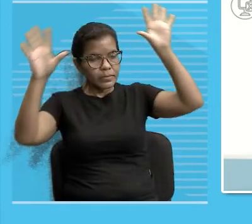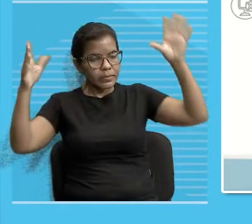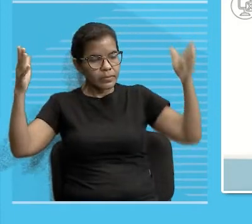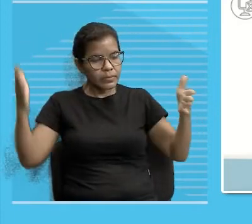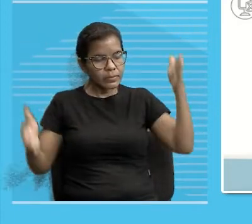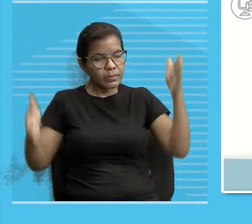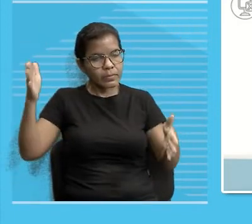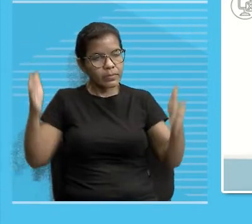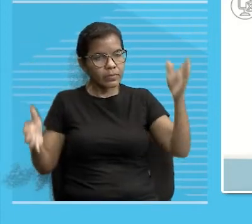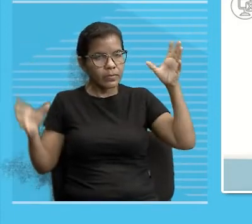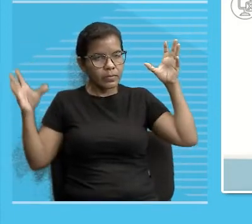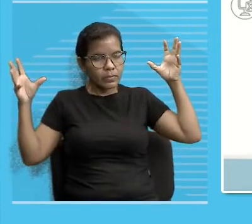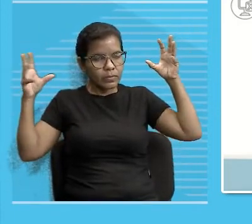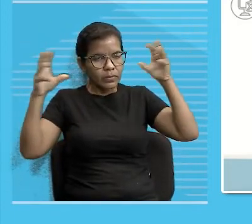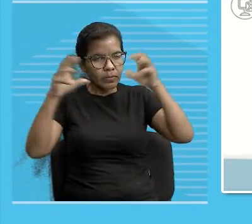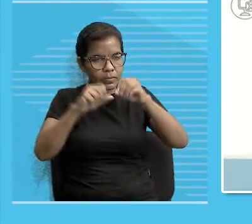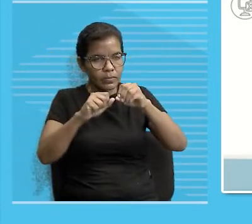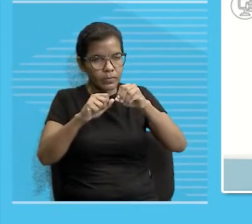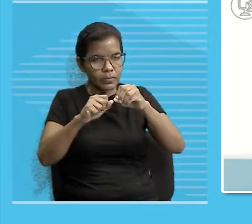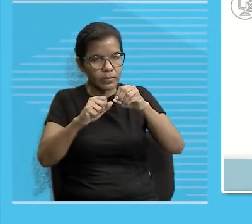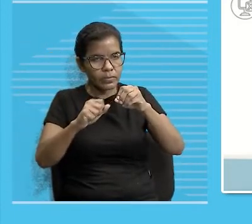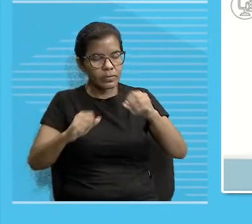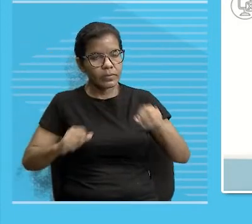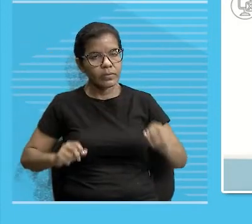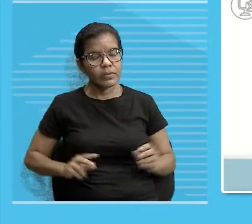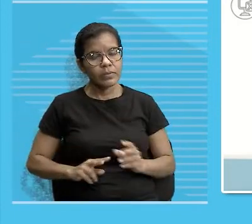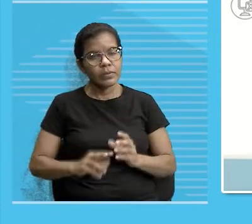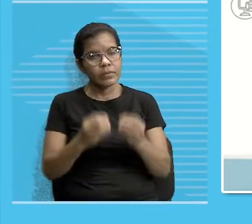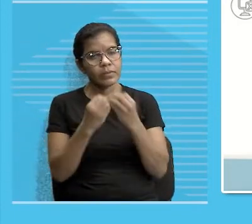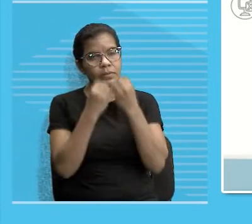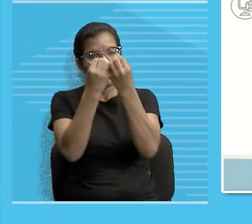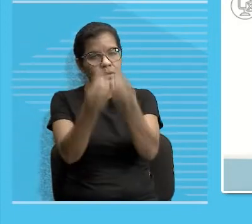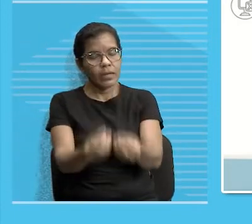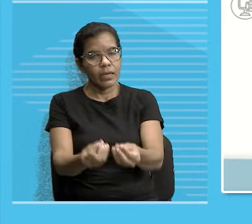laterais, ó, um escuro dá volume.